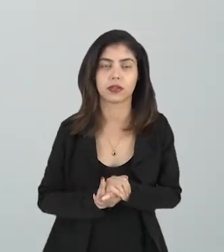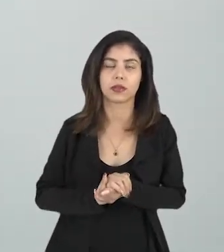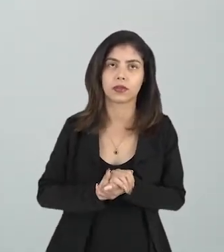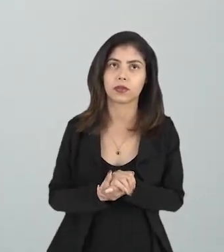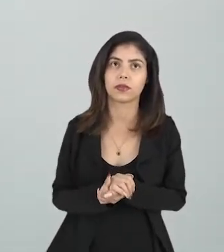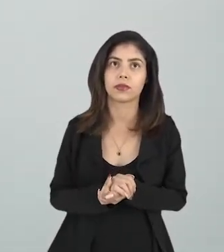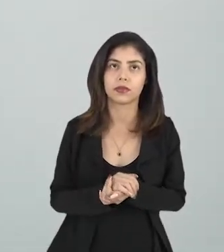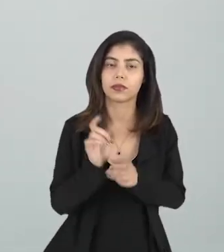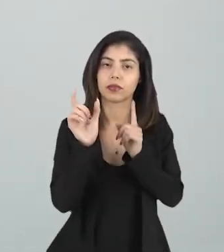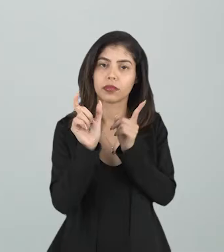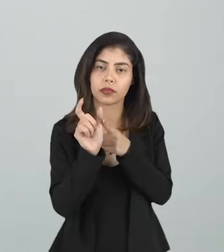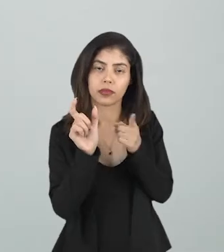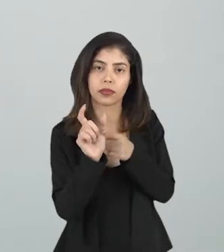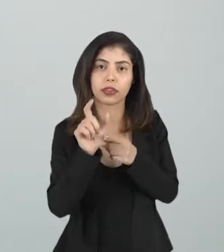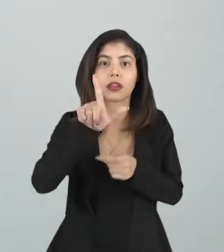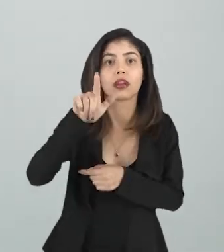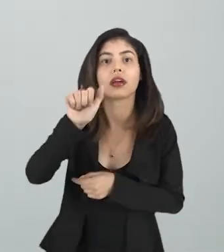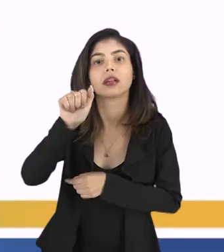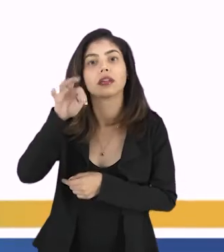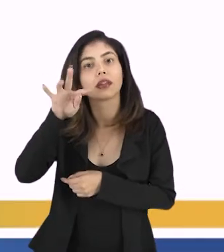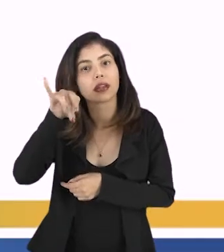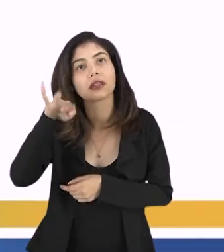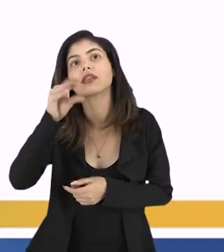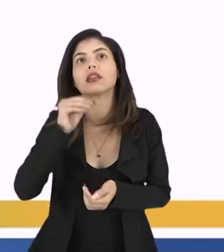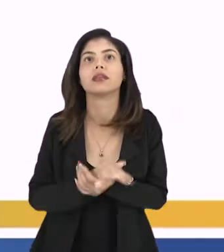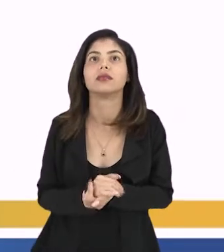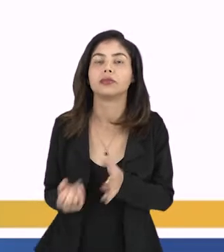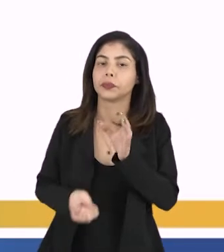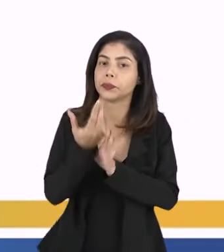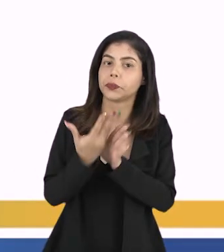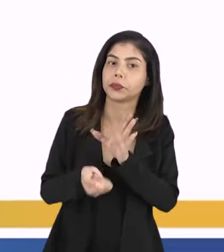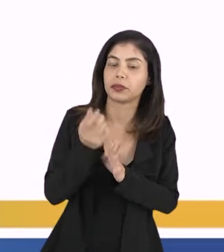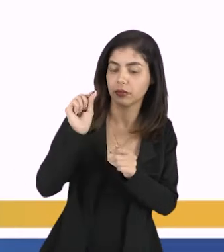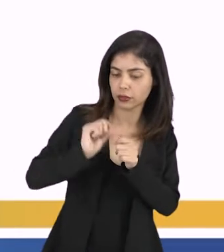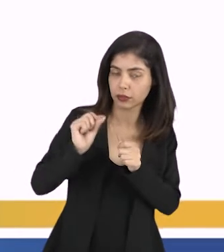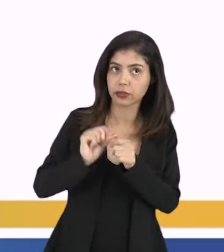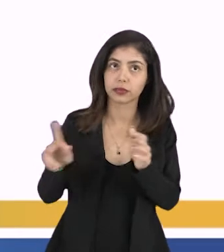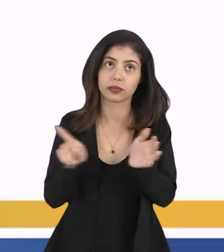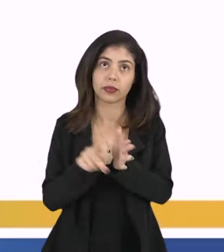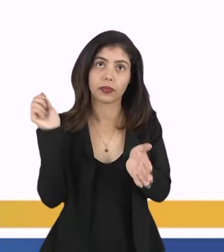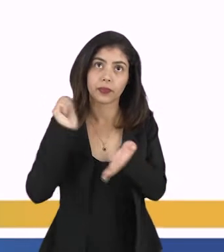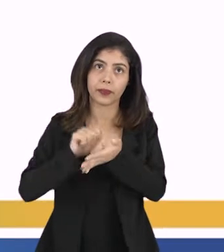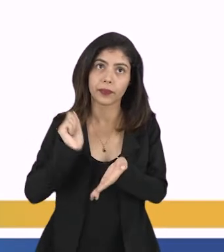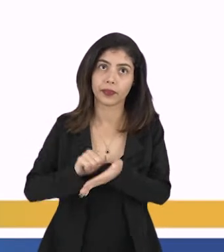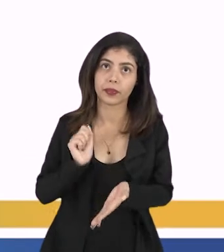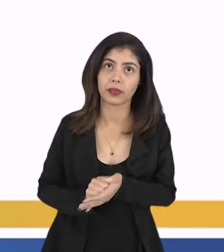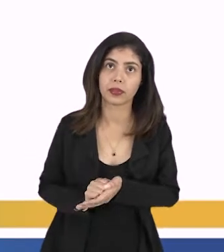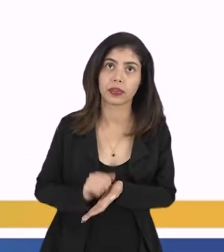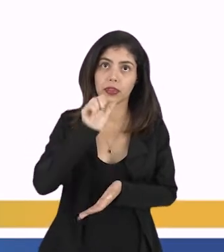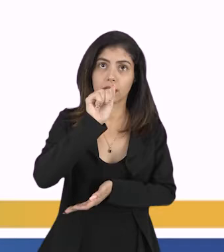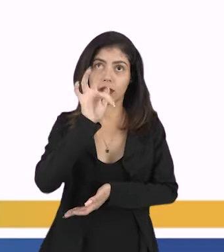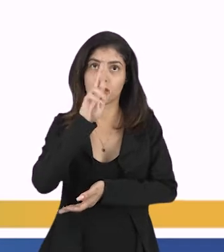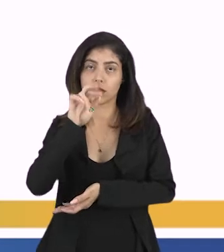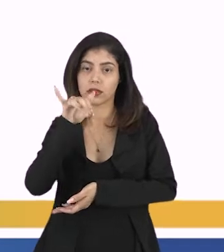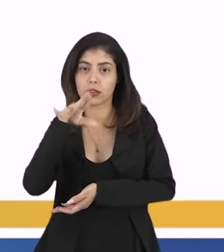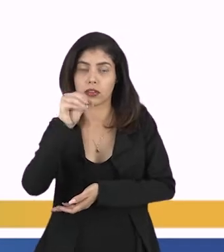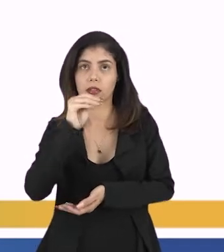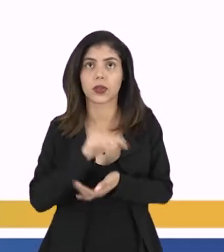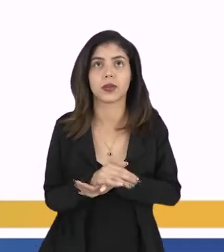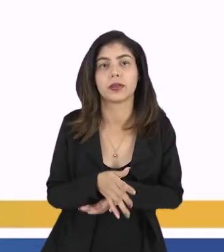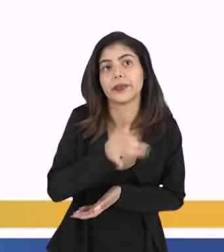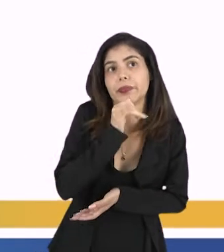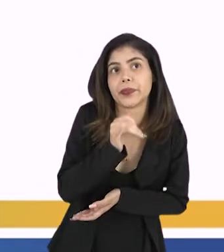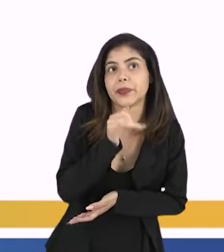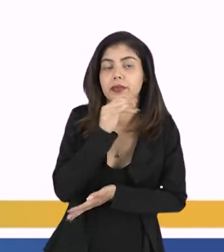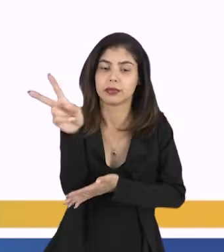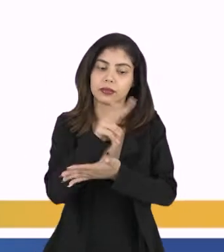Disputatium, né? Que é uma palavra em latim, né? Que é uma obra que ele fez. Nietzsche escreveu aforismos, que são exemplos